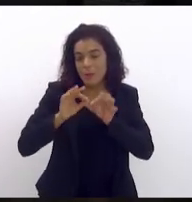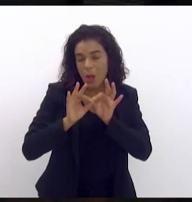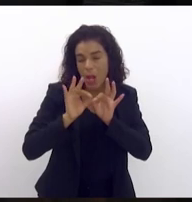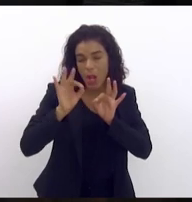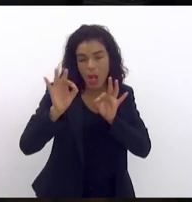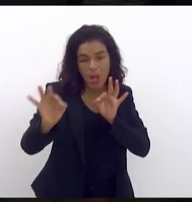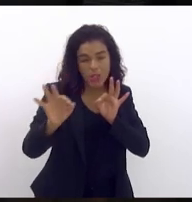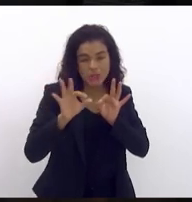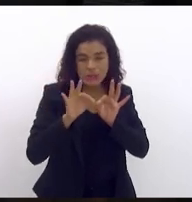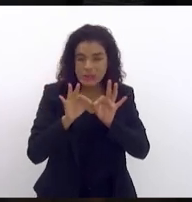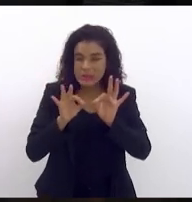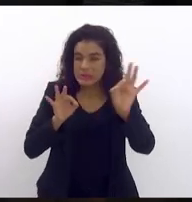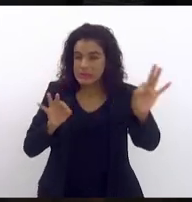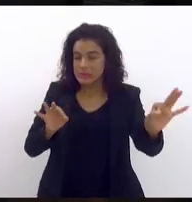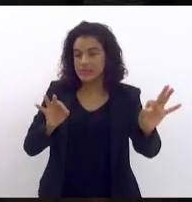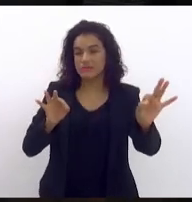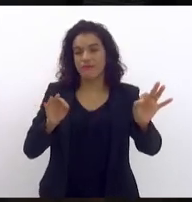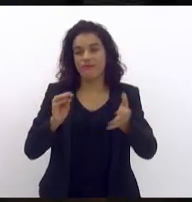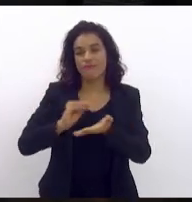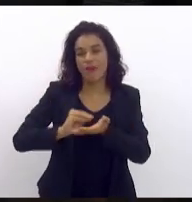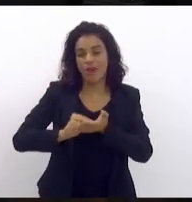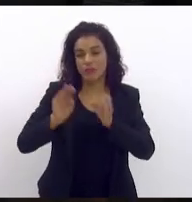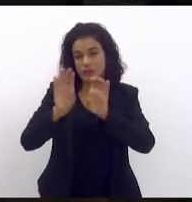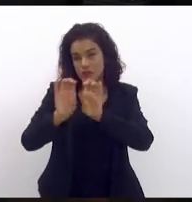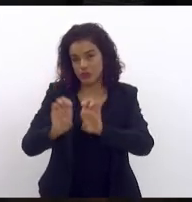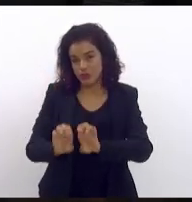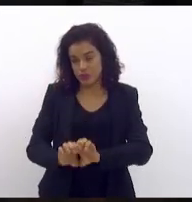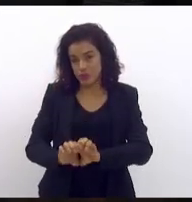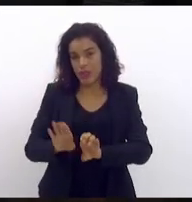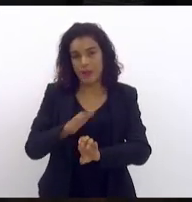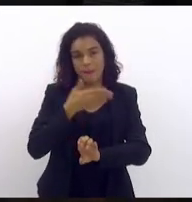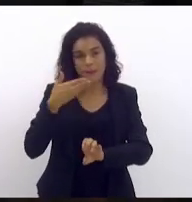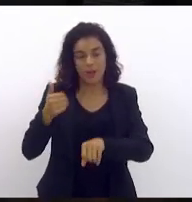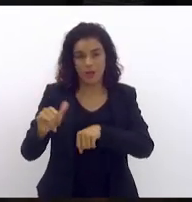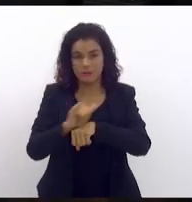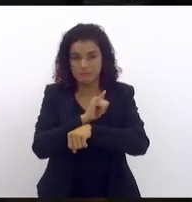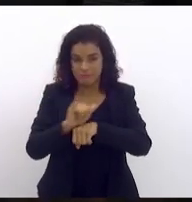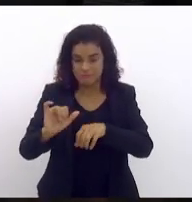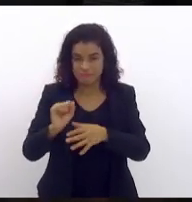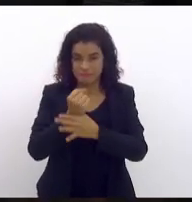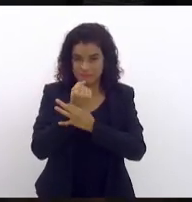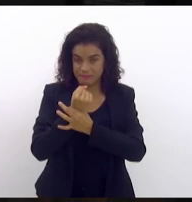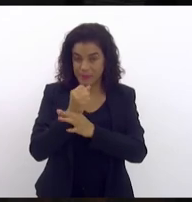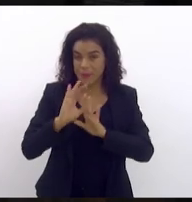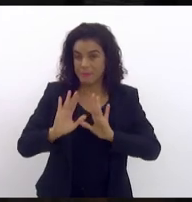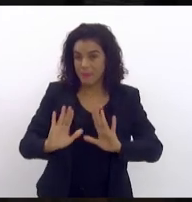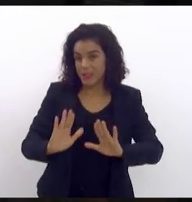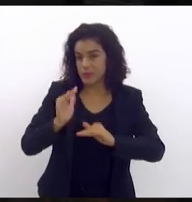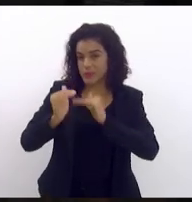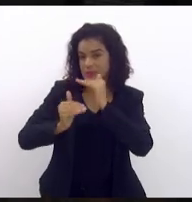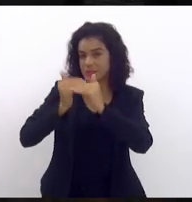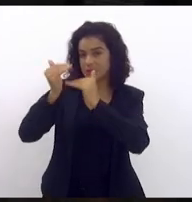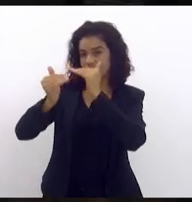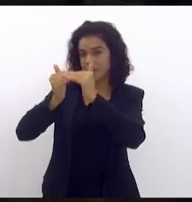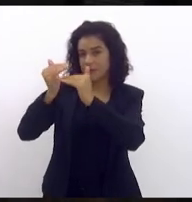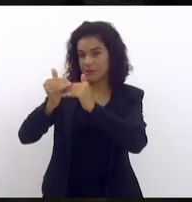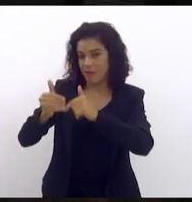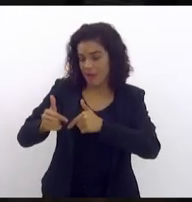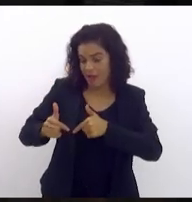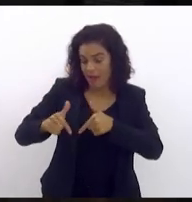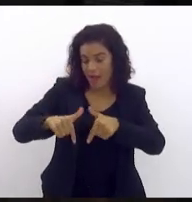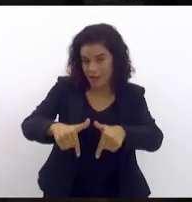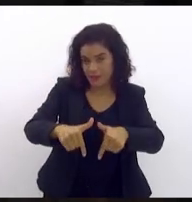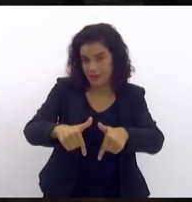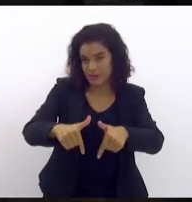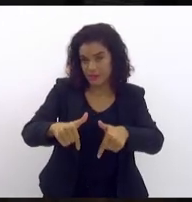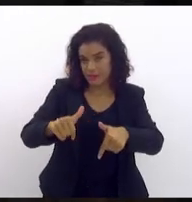pouco estruturados é a melhor forma de garanti-lo contudo o desenvolvimento destas ações